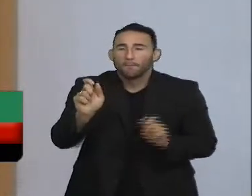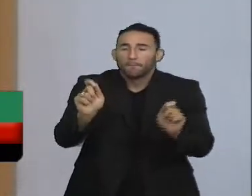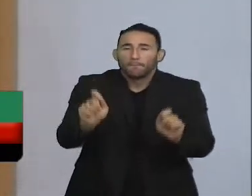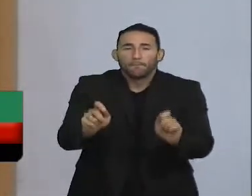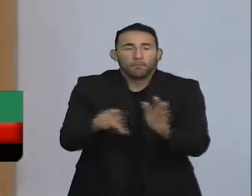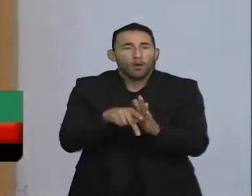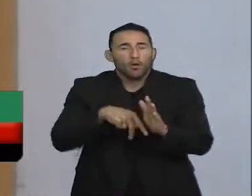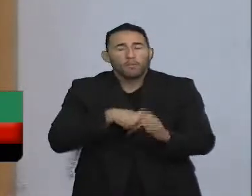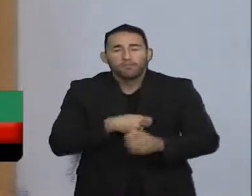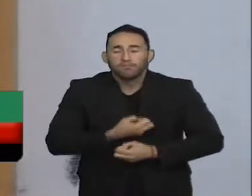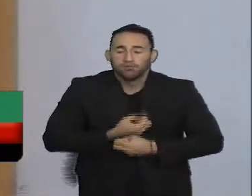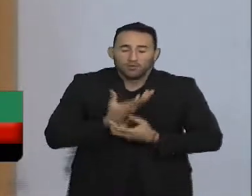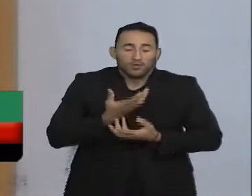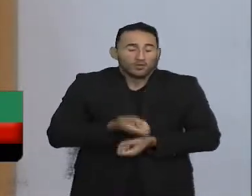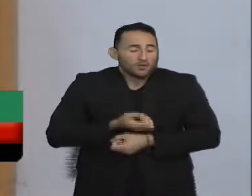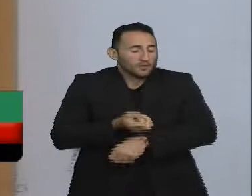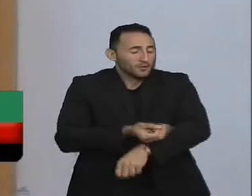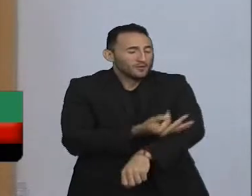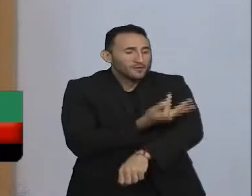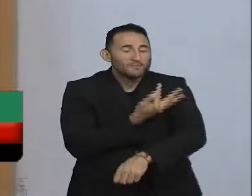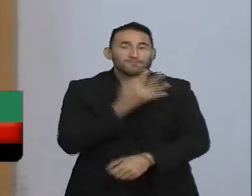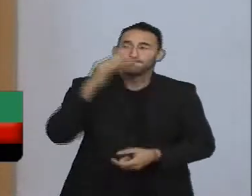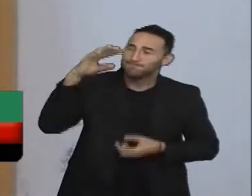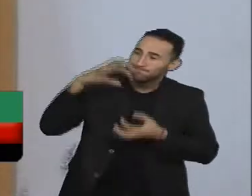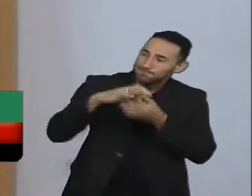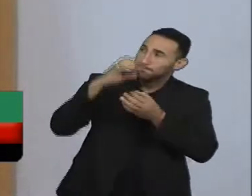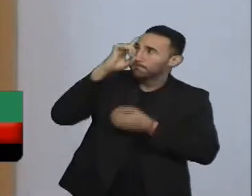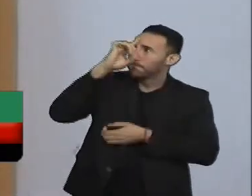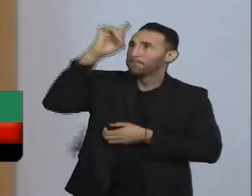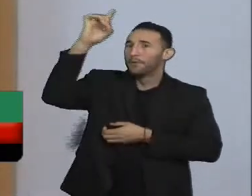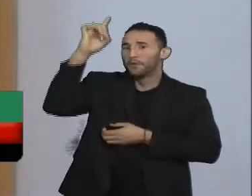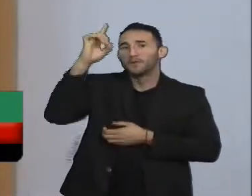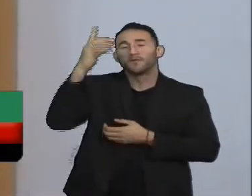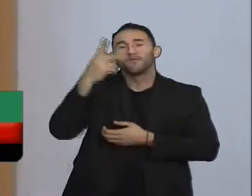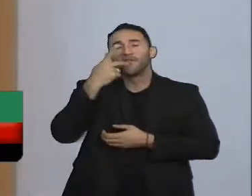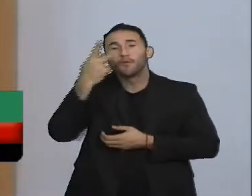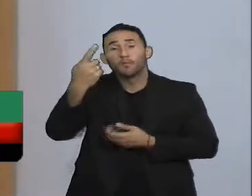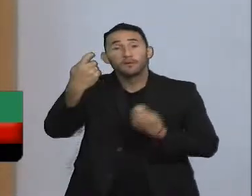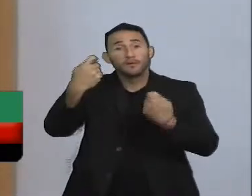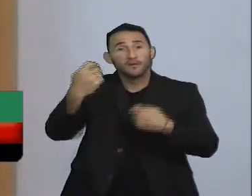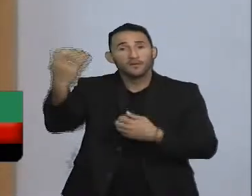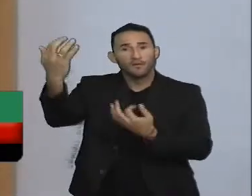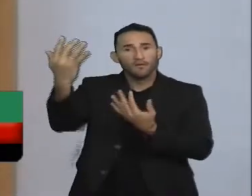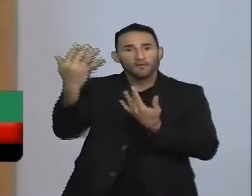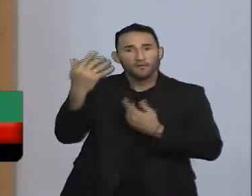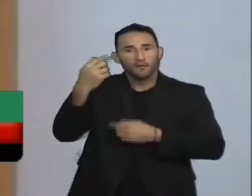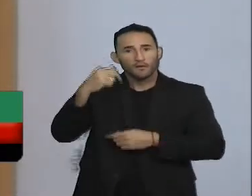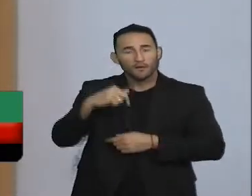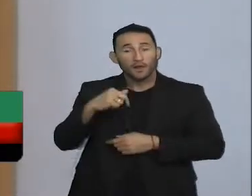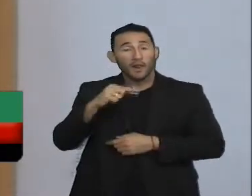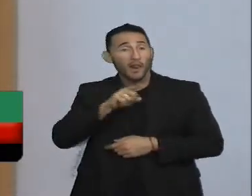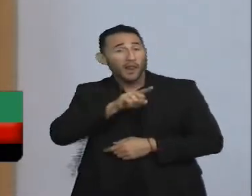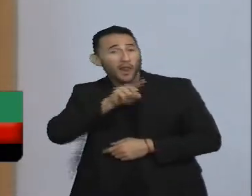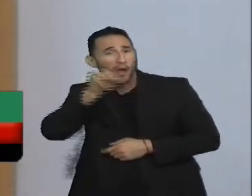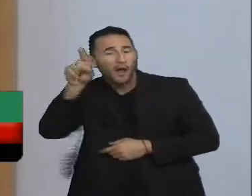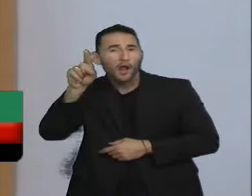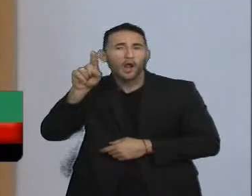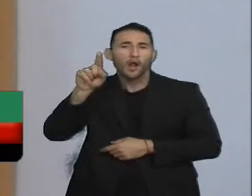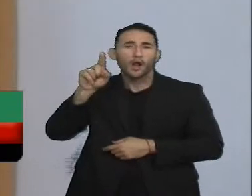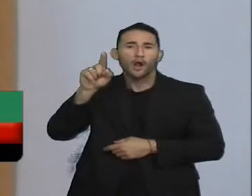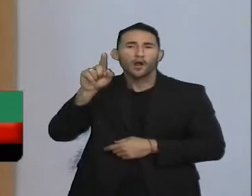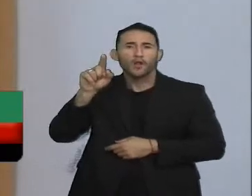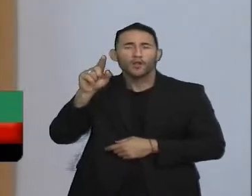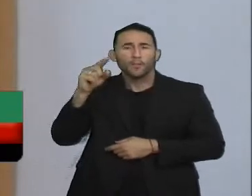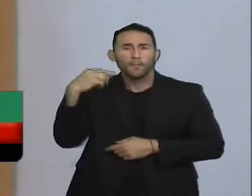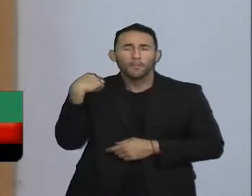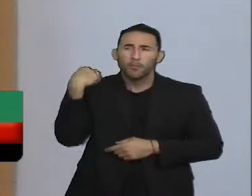espiritual muito grande. Então, quando eles falaram para mim que precisavam e iriam vir de Luján para Nossa Senhora Aparecida, eu